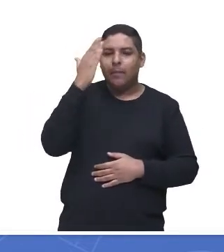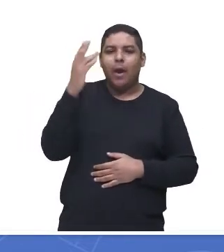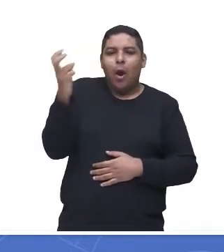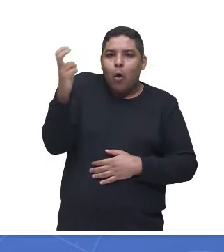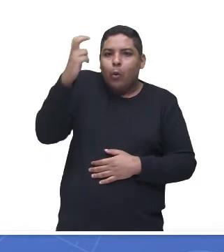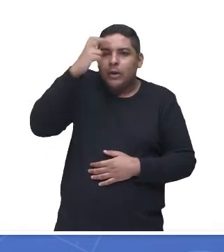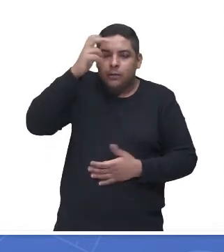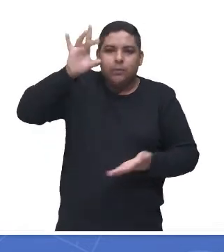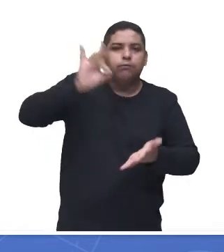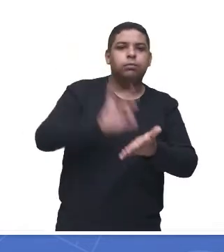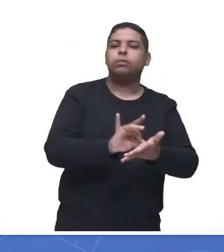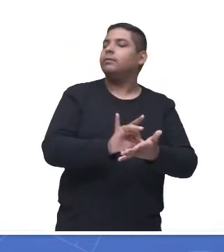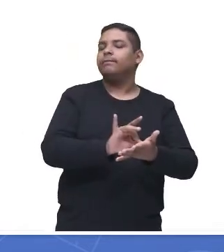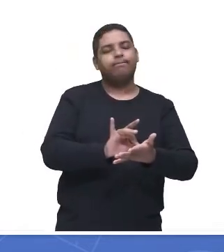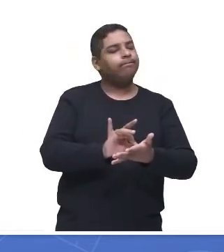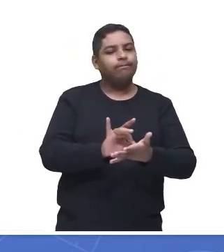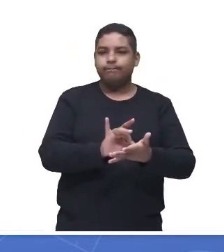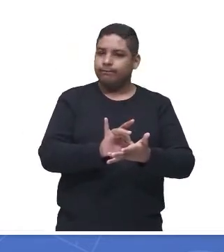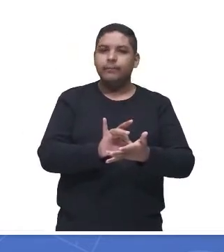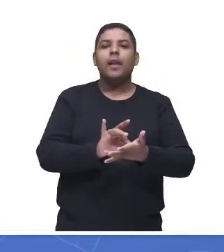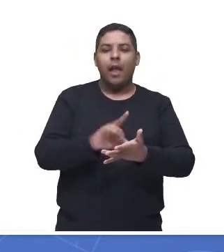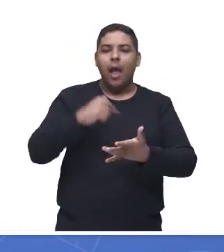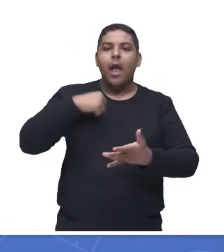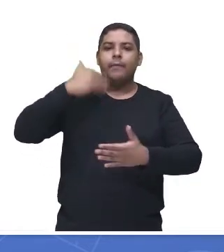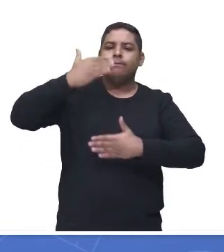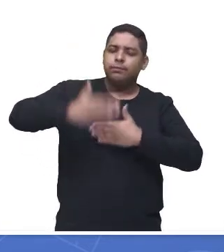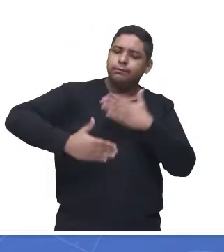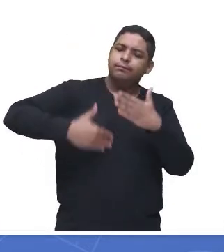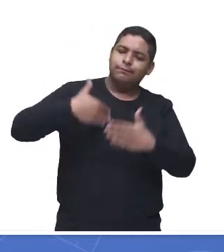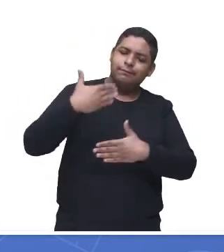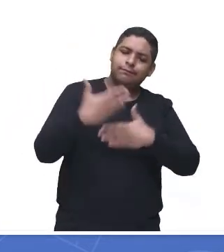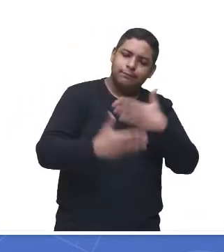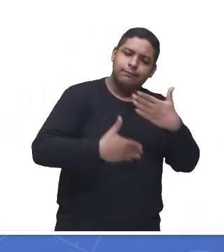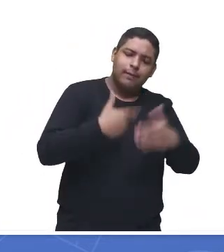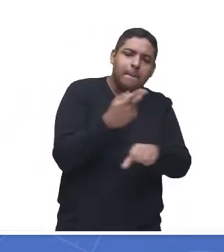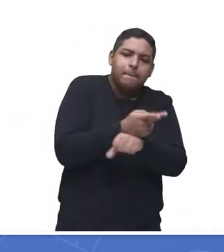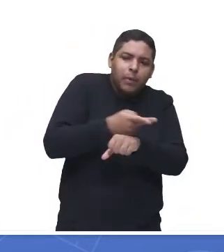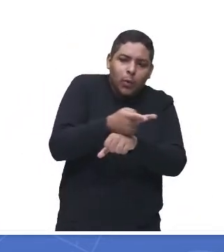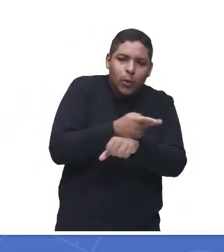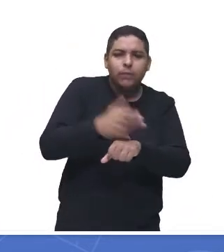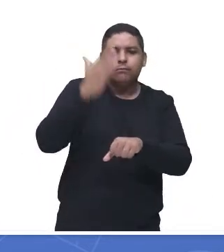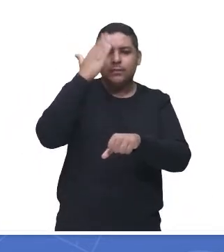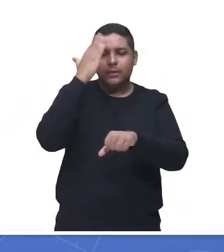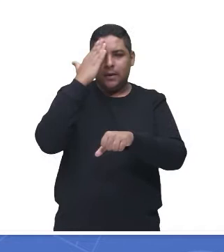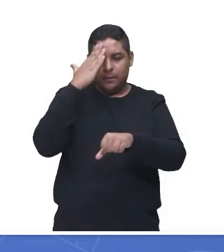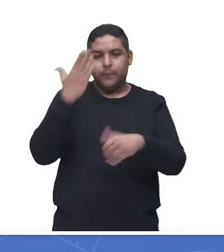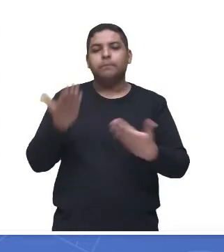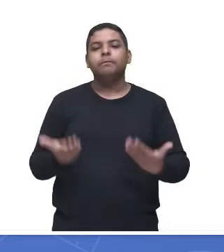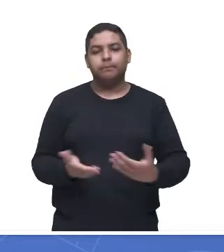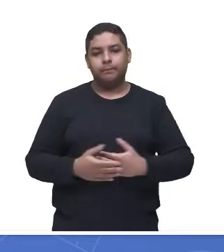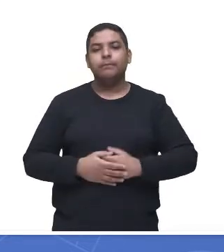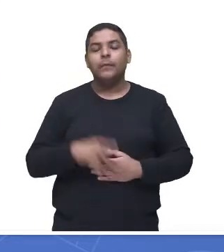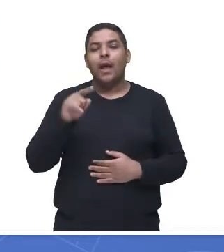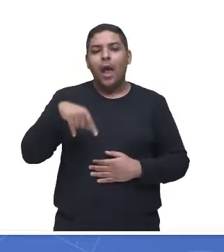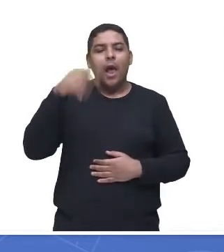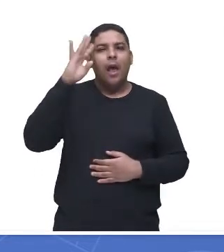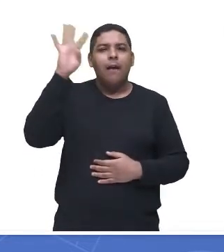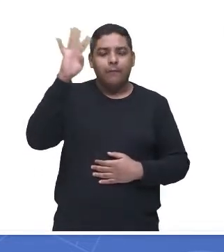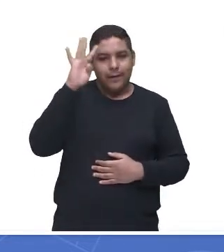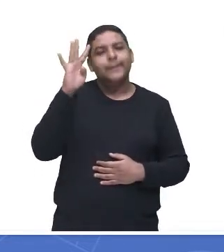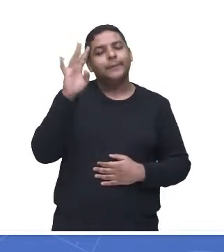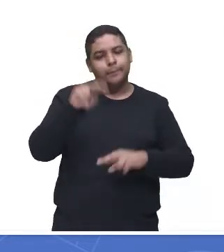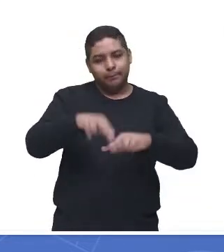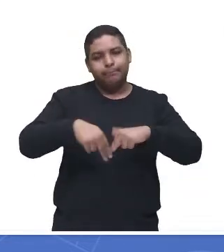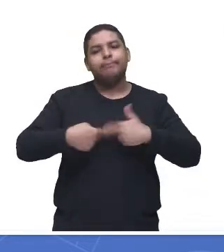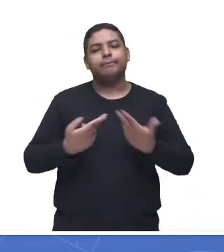conhecimento absoluto. Ela é a busca do saber. Por isso que ela faz a reflexão. E não é qualquer reflexão, né?